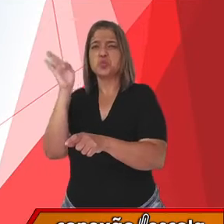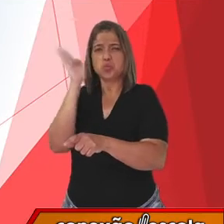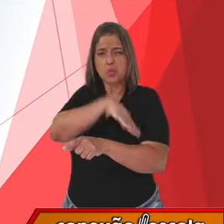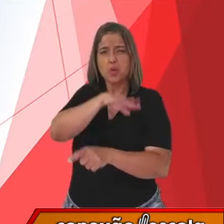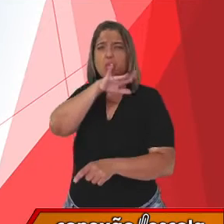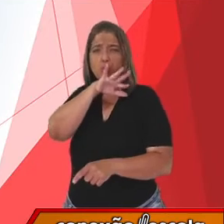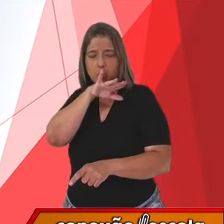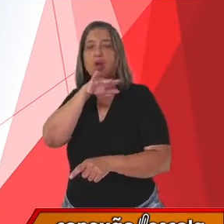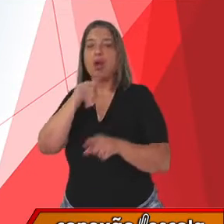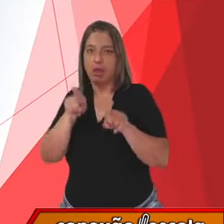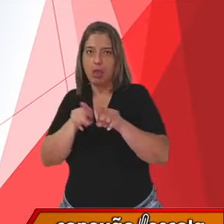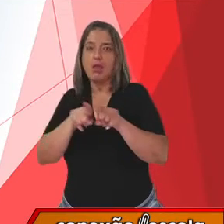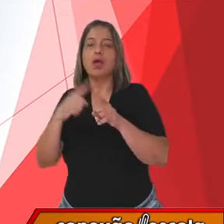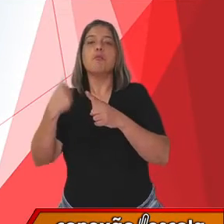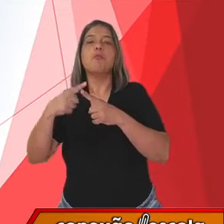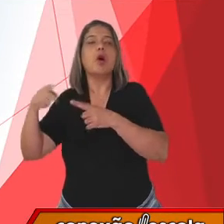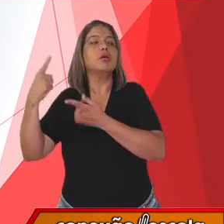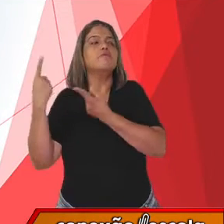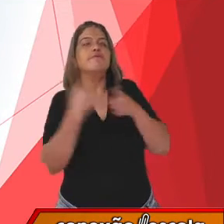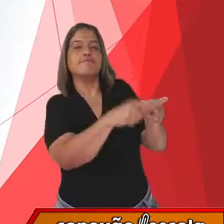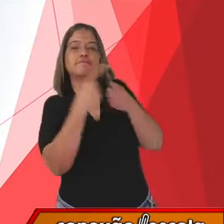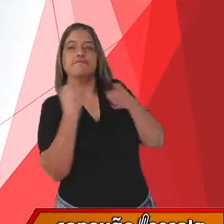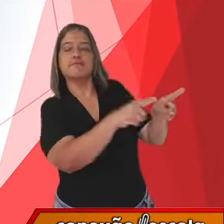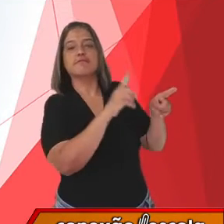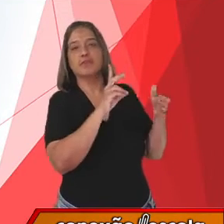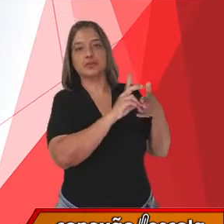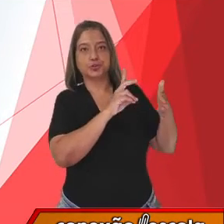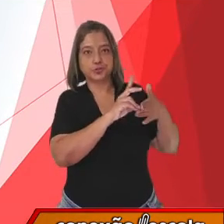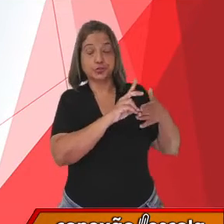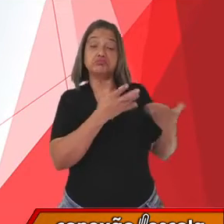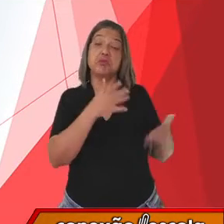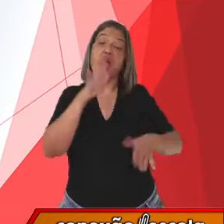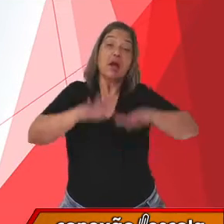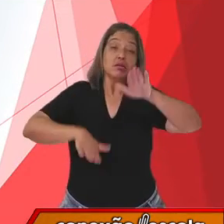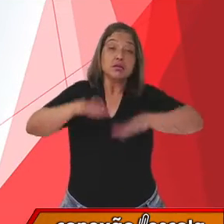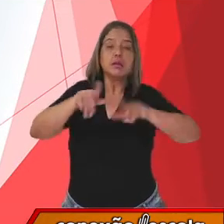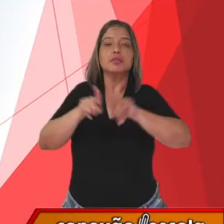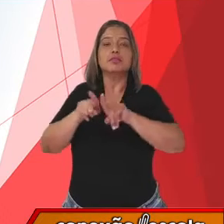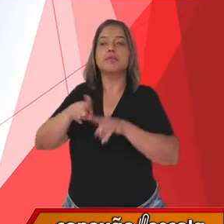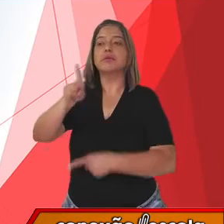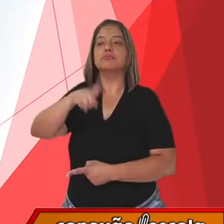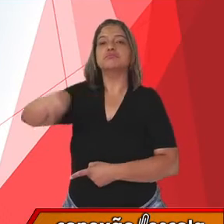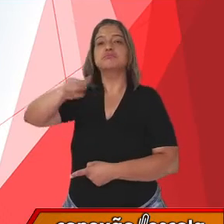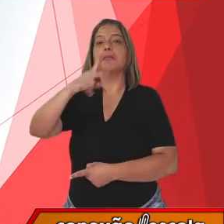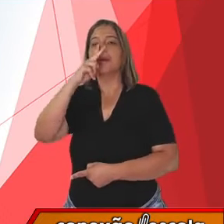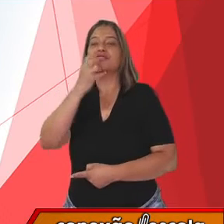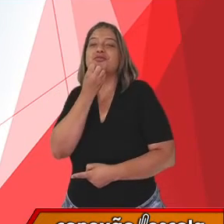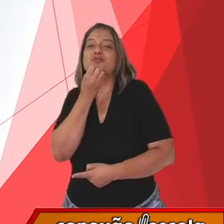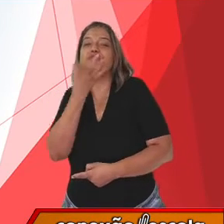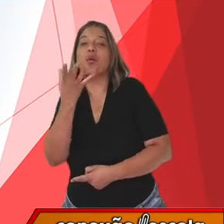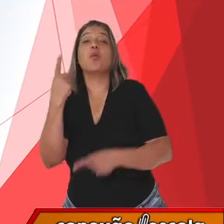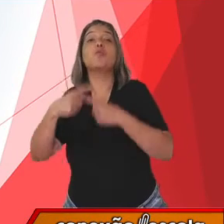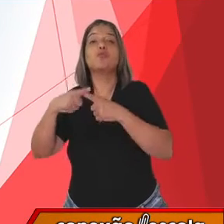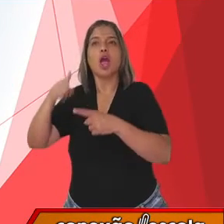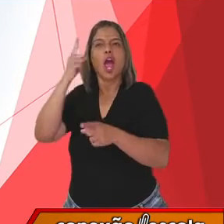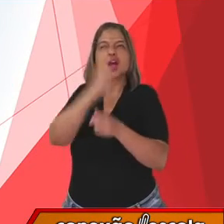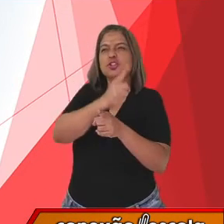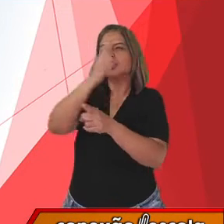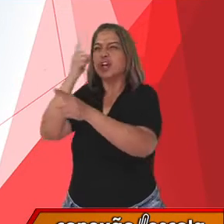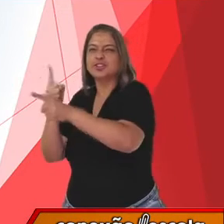os índios. E talvez possam ser considerados heróis por desbravarem e fazerem